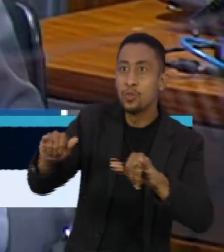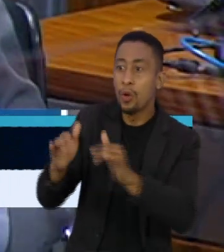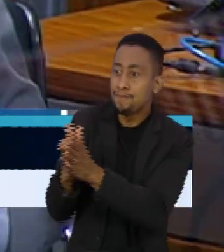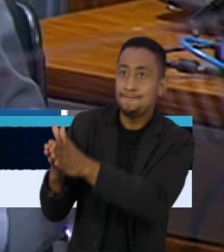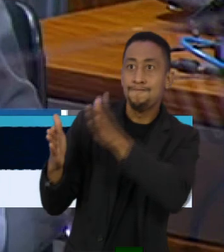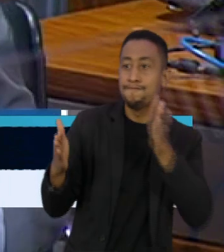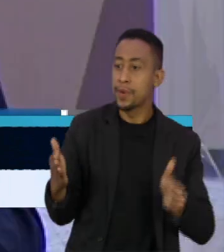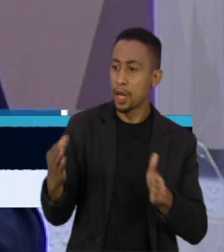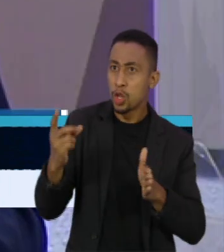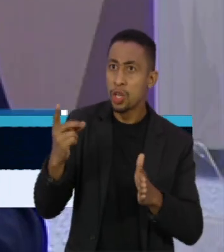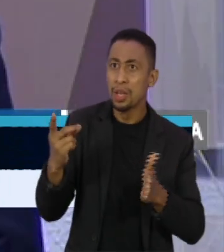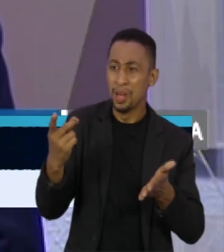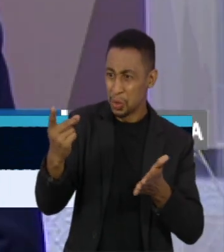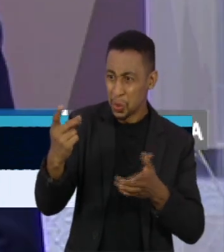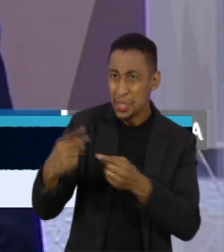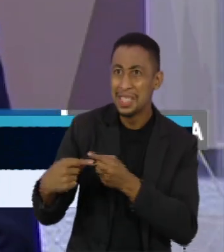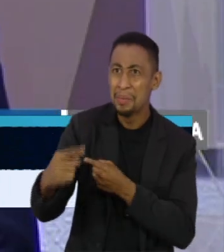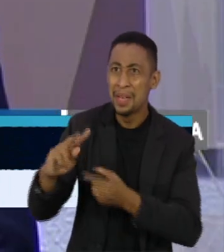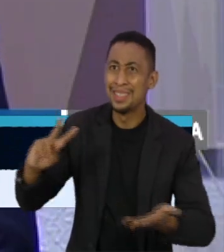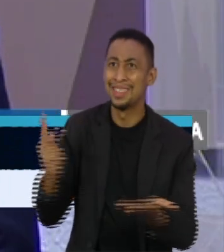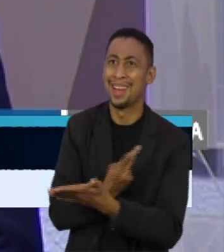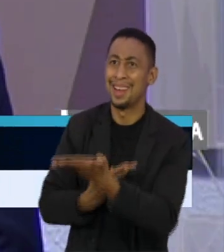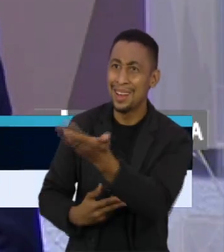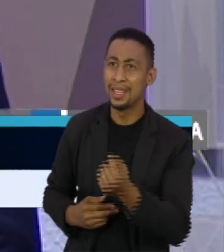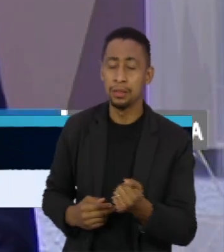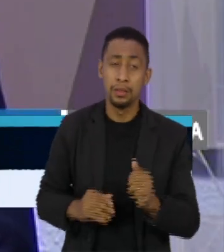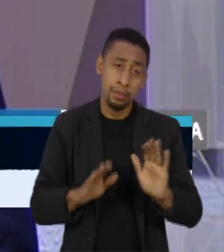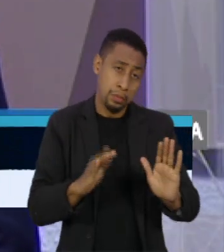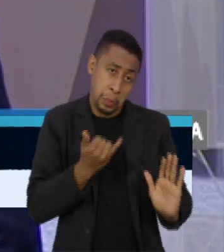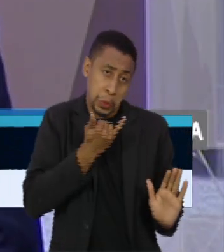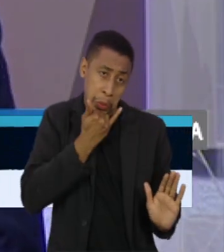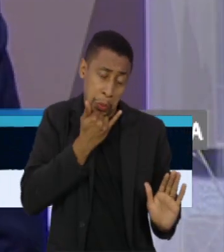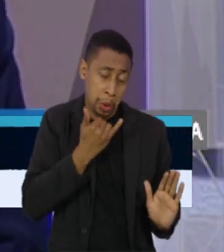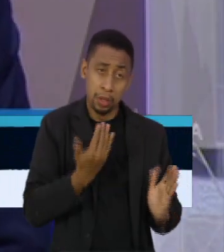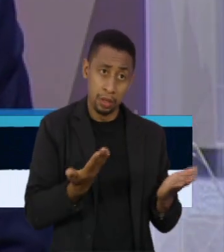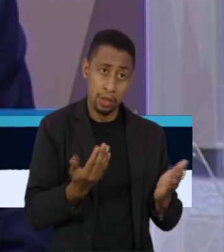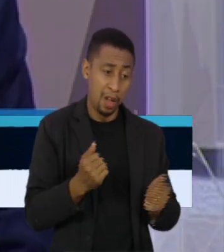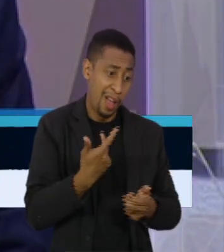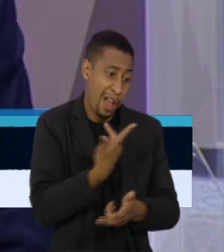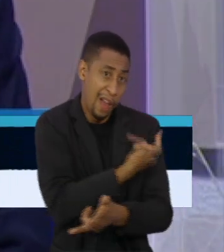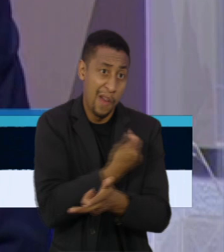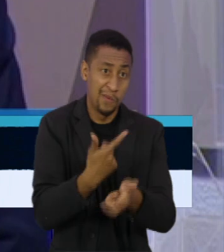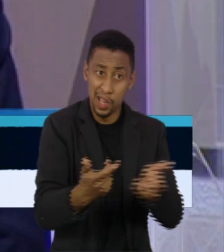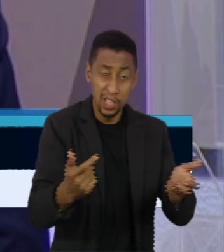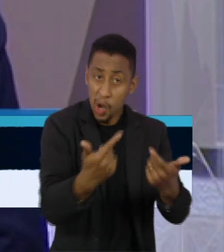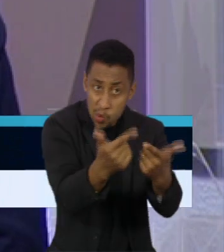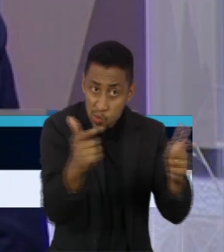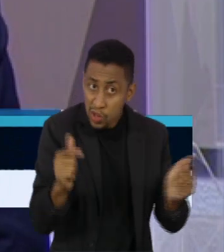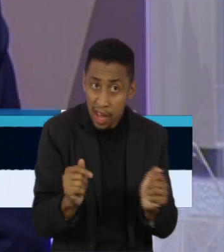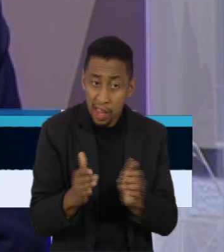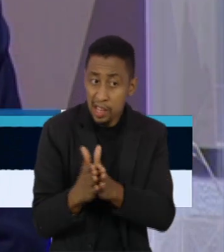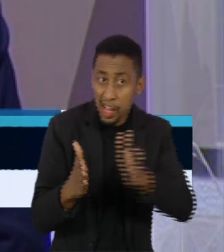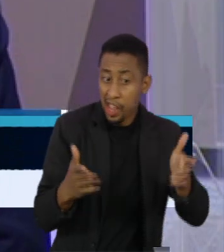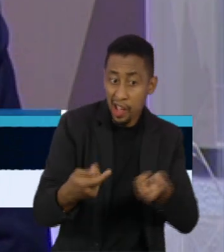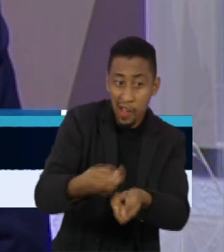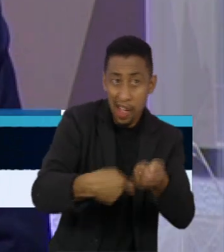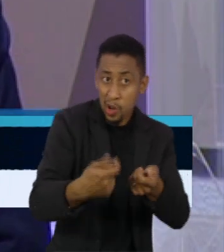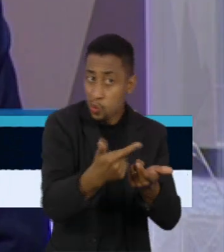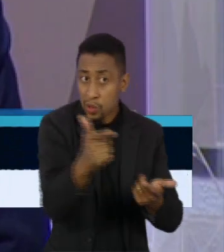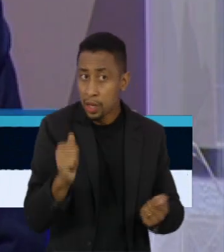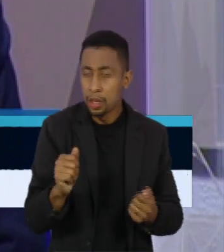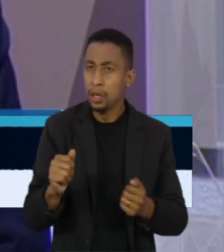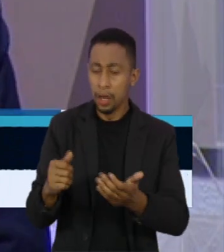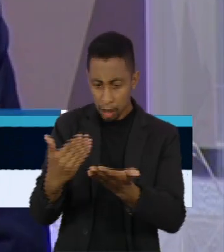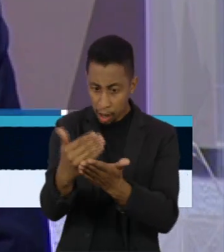sim. Mas está errado. Sim, nenhuma das vacinas tem na bula aplicações gestantes. Essa tem. Programa Nacional de